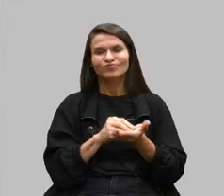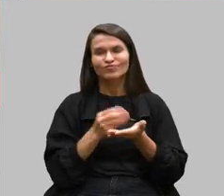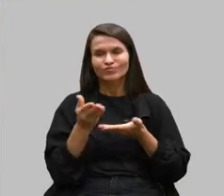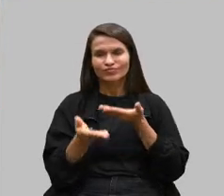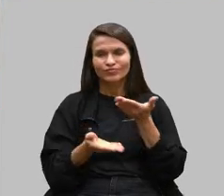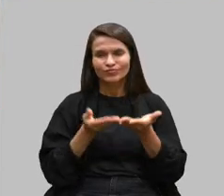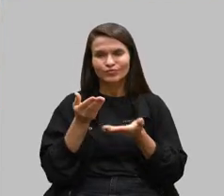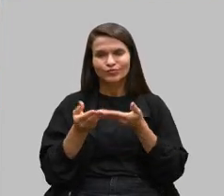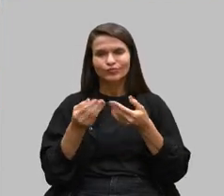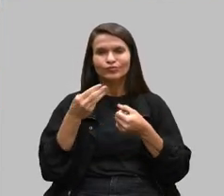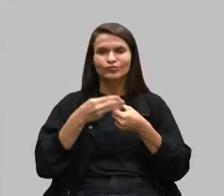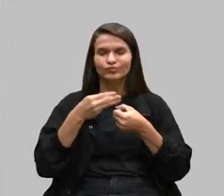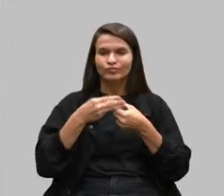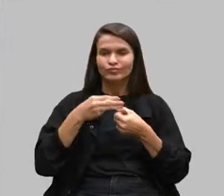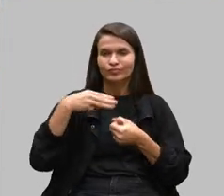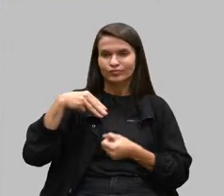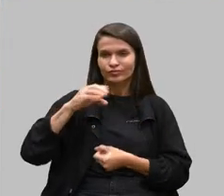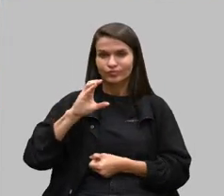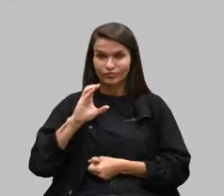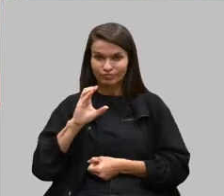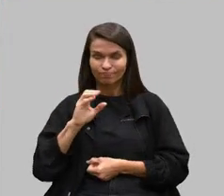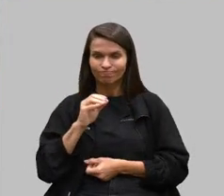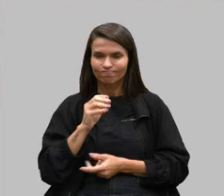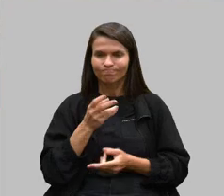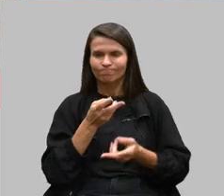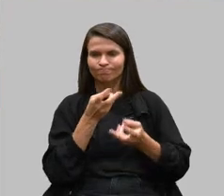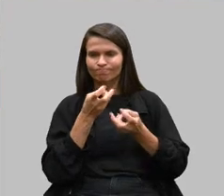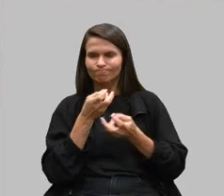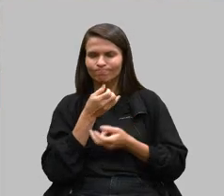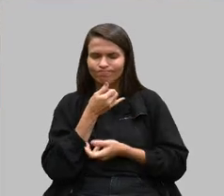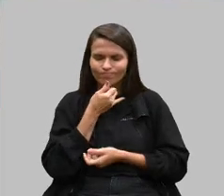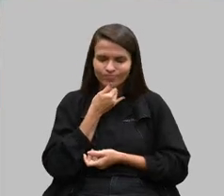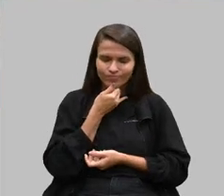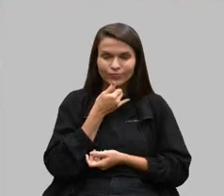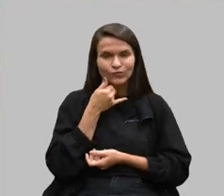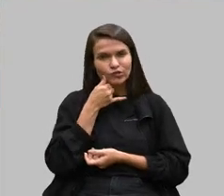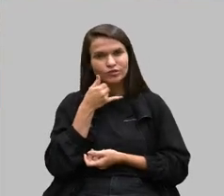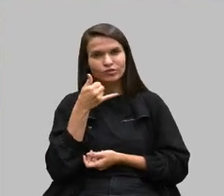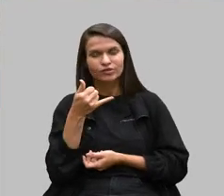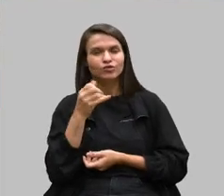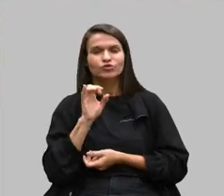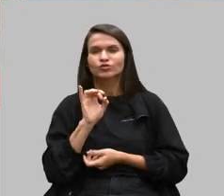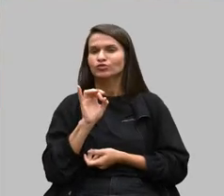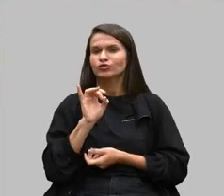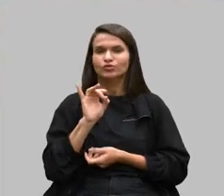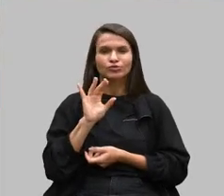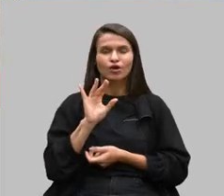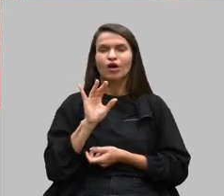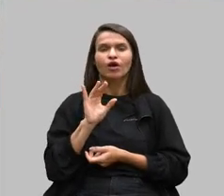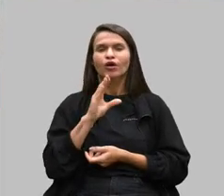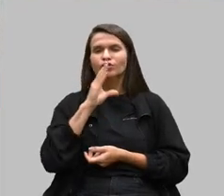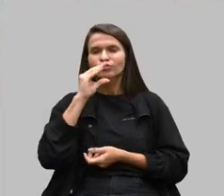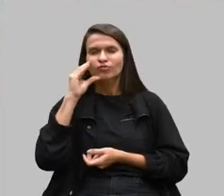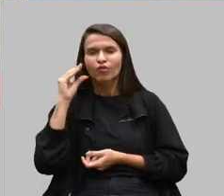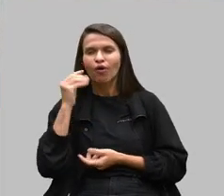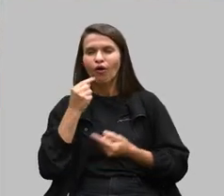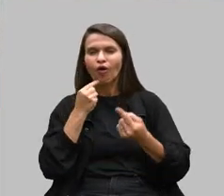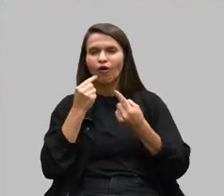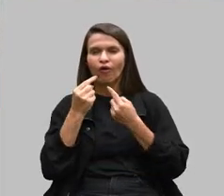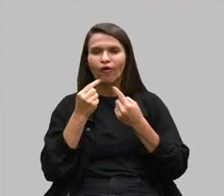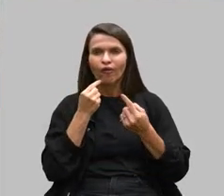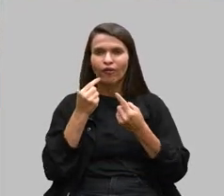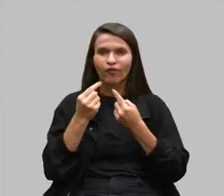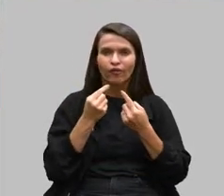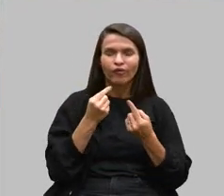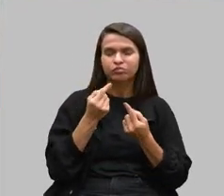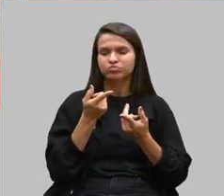de Maro Campos a gente fica triste quando a gente liga você só manda manda os funcionários Conversa bonita para lá Conversa